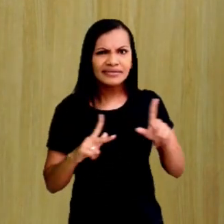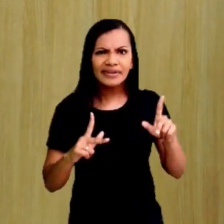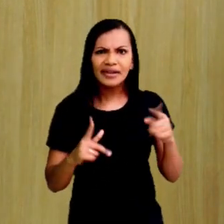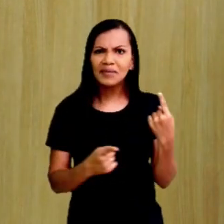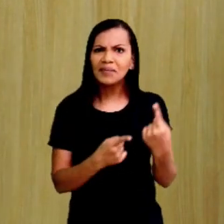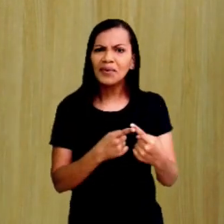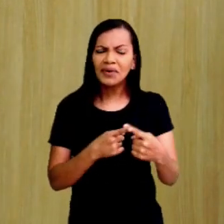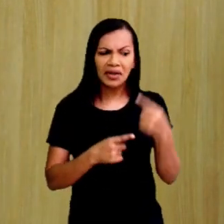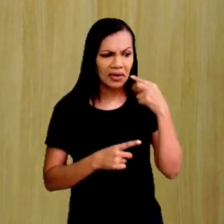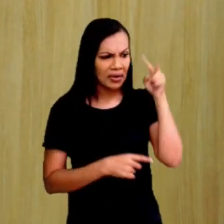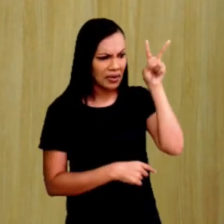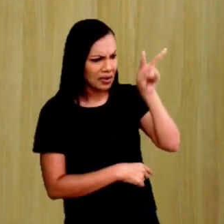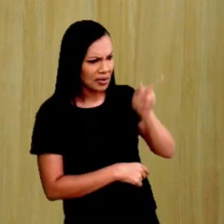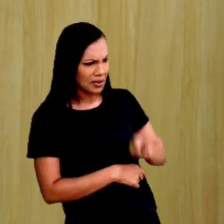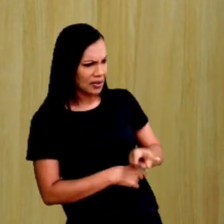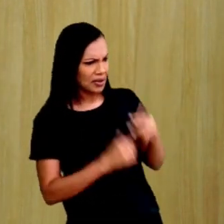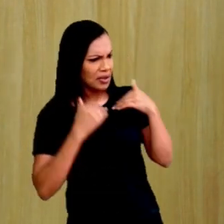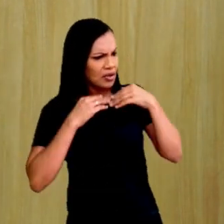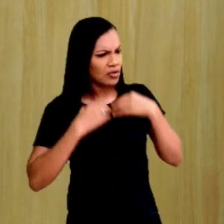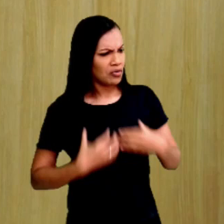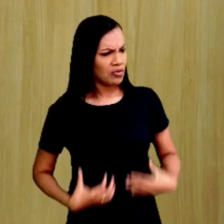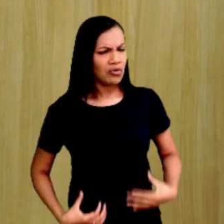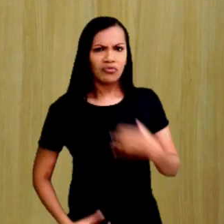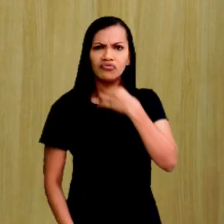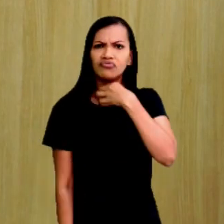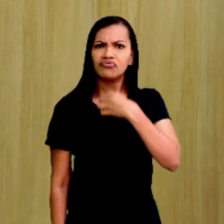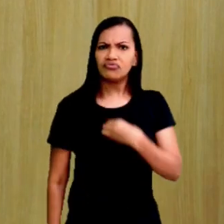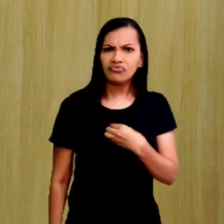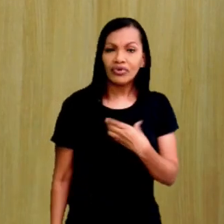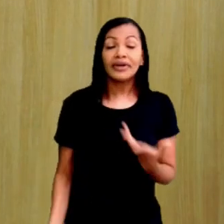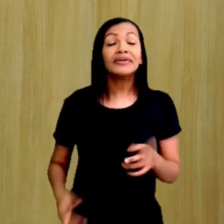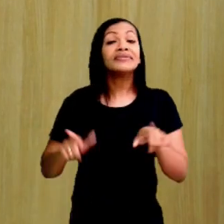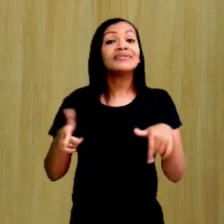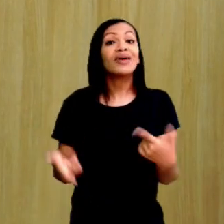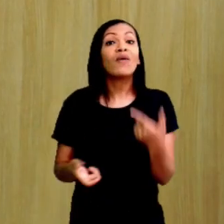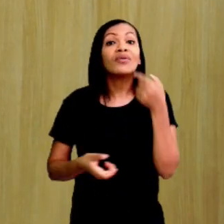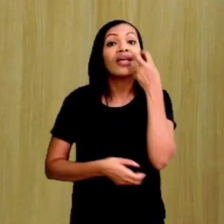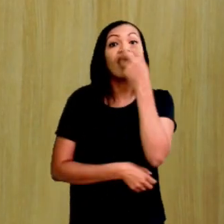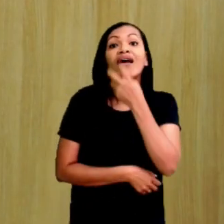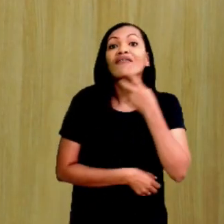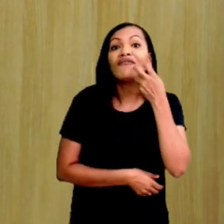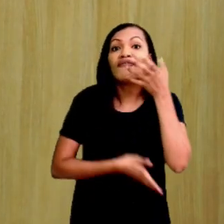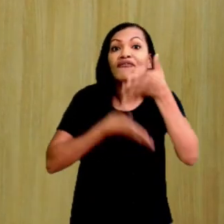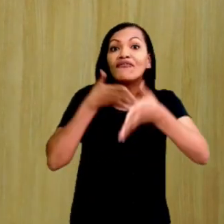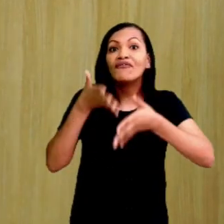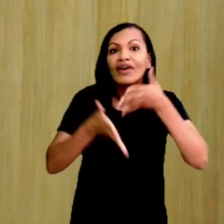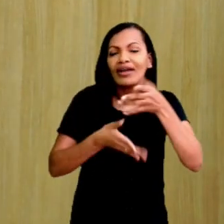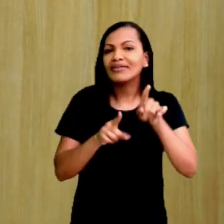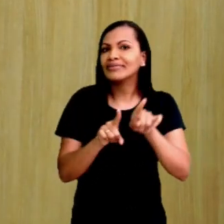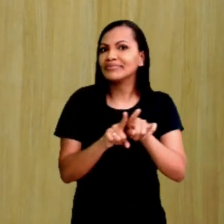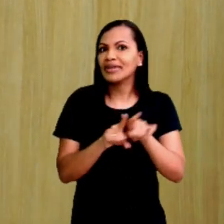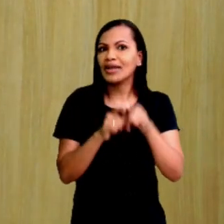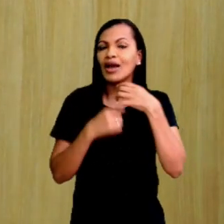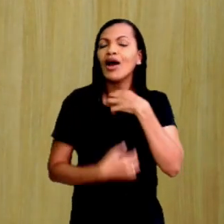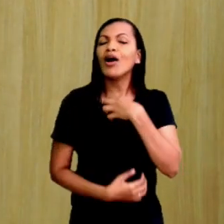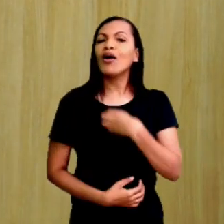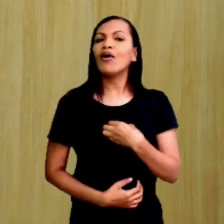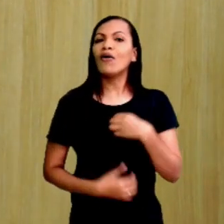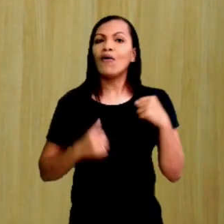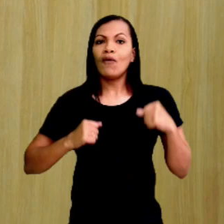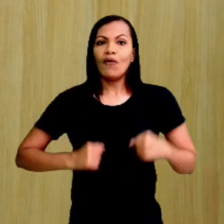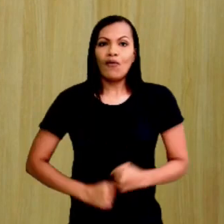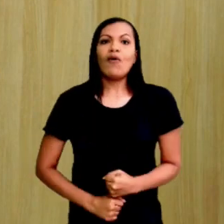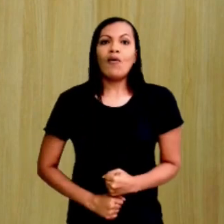então nem a fala e nem a vestimenta do homem loiro está adequada à